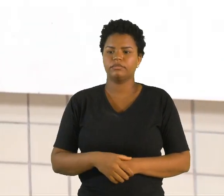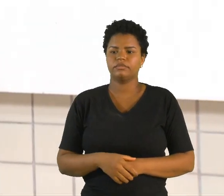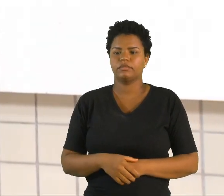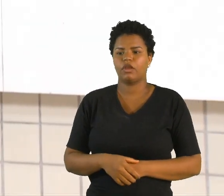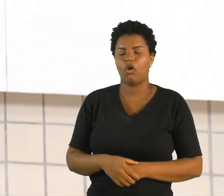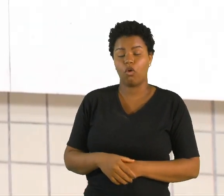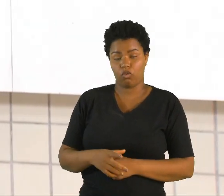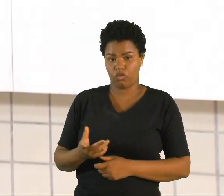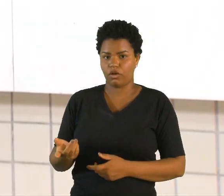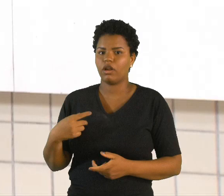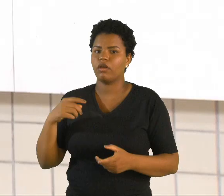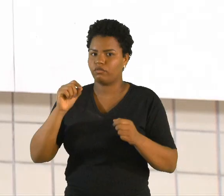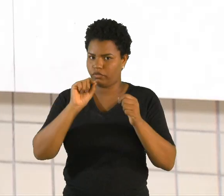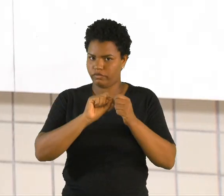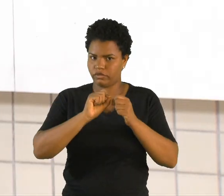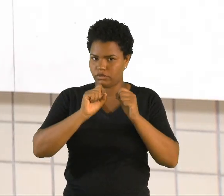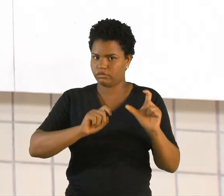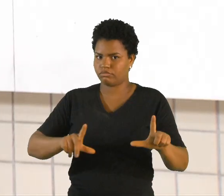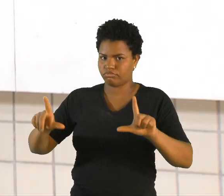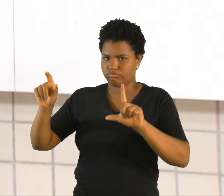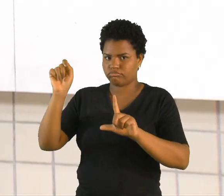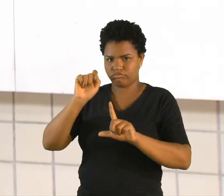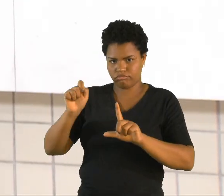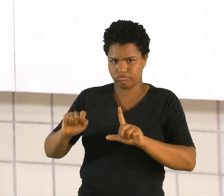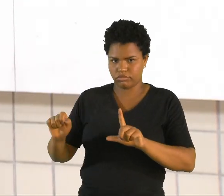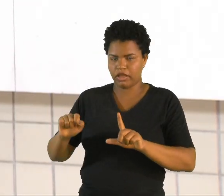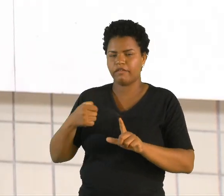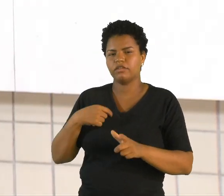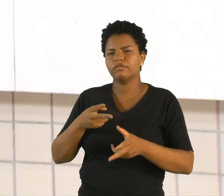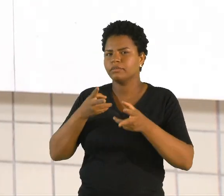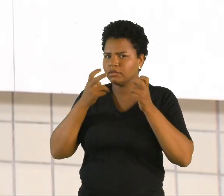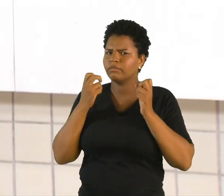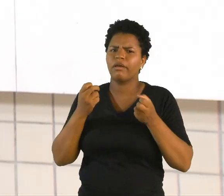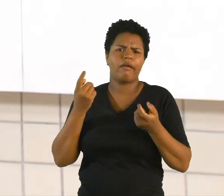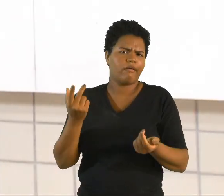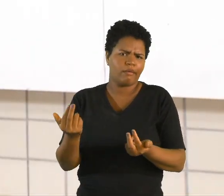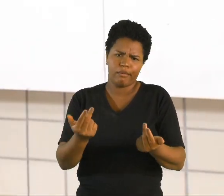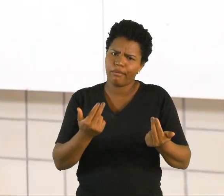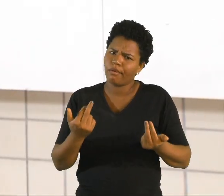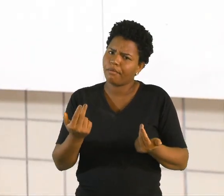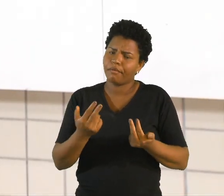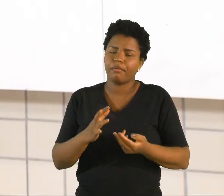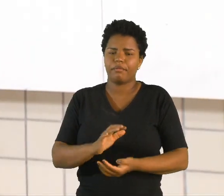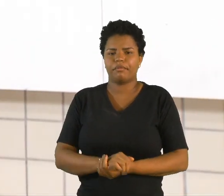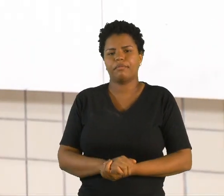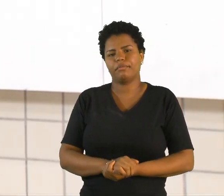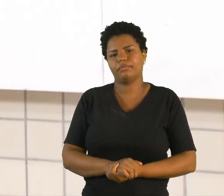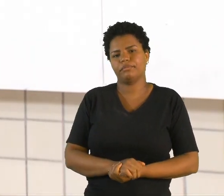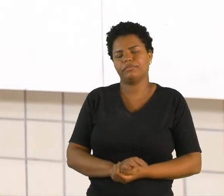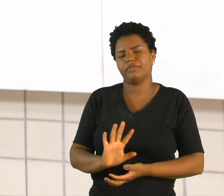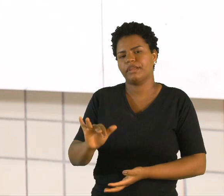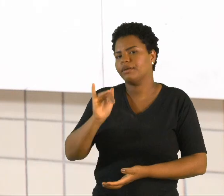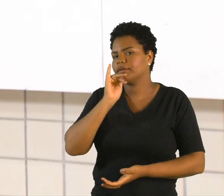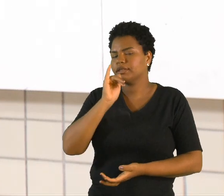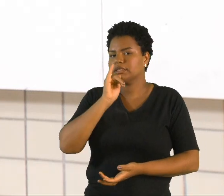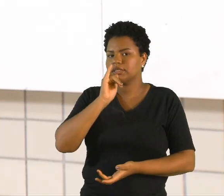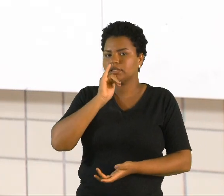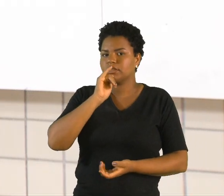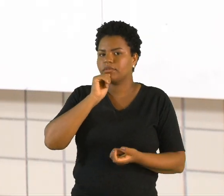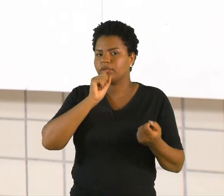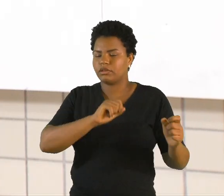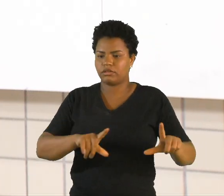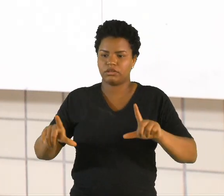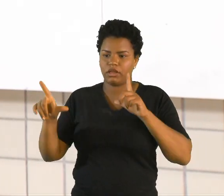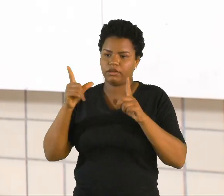fazer esses números e você vai verificar que é a mesma coisa. Veja bem, lá no nosso exemplo, no slide está